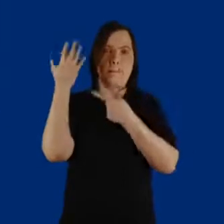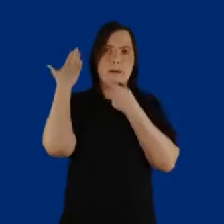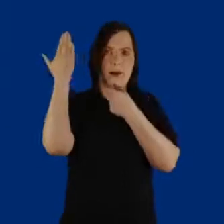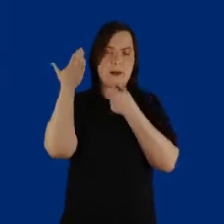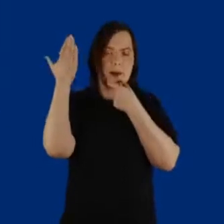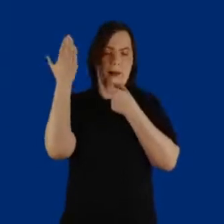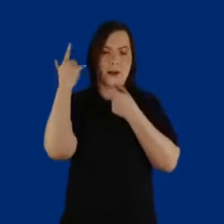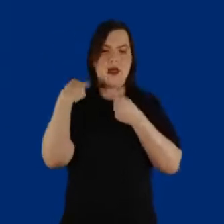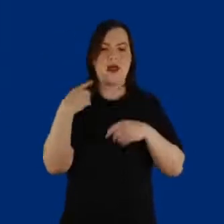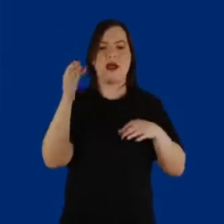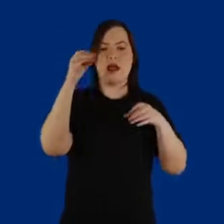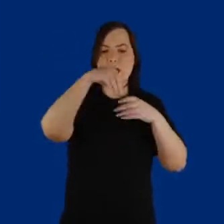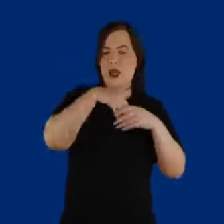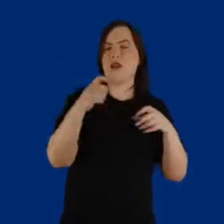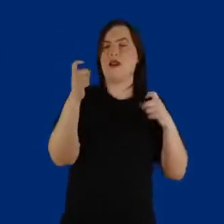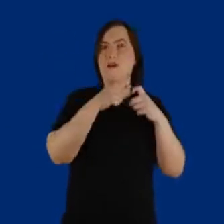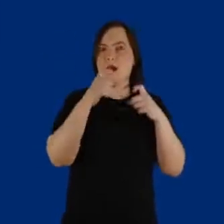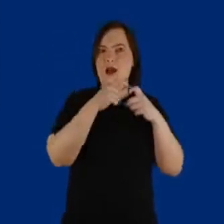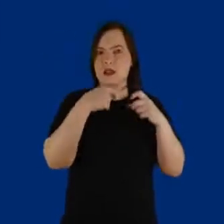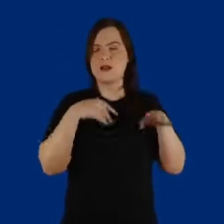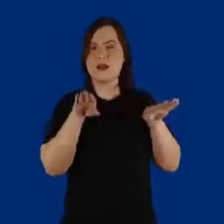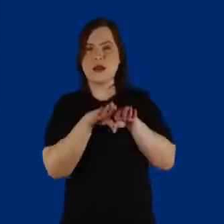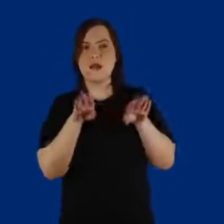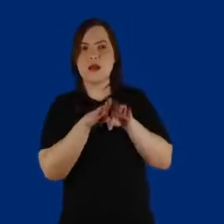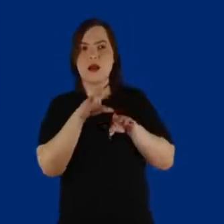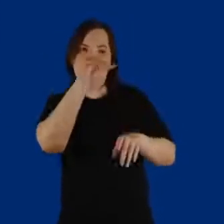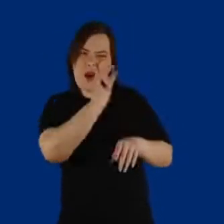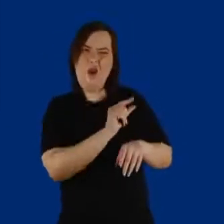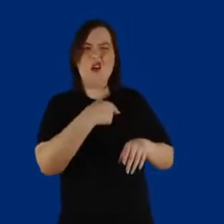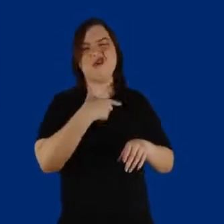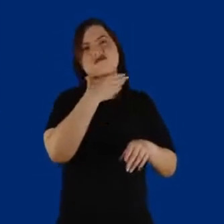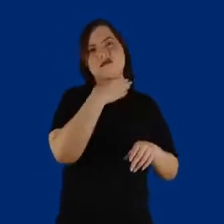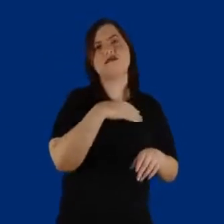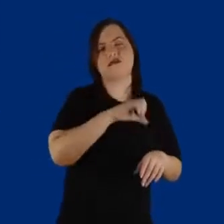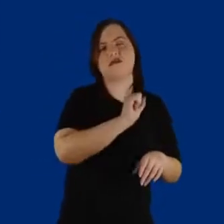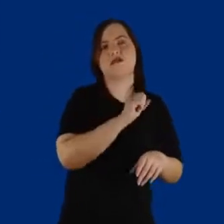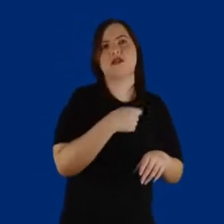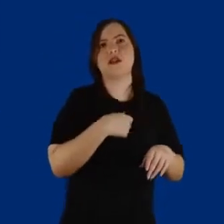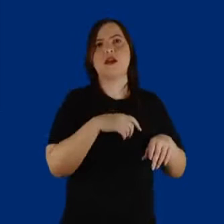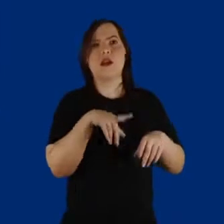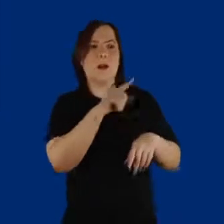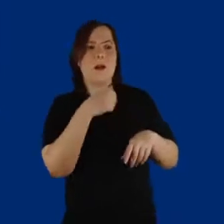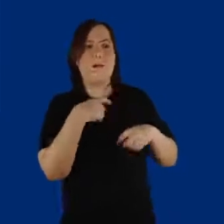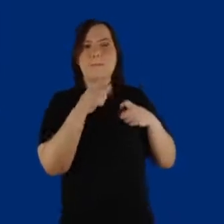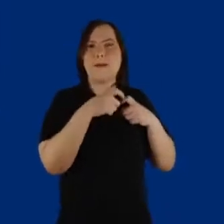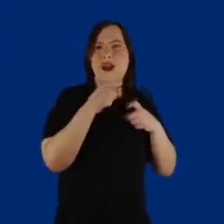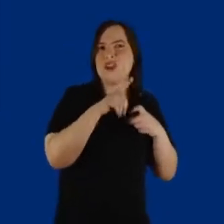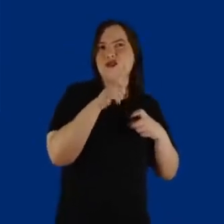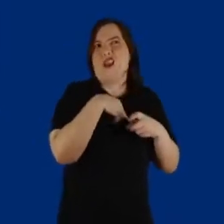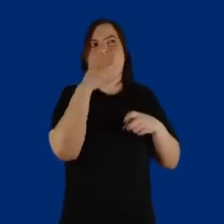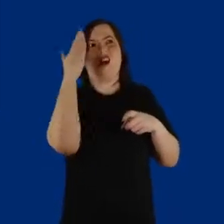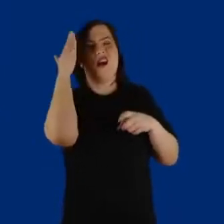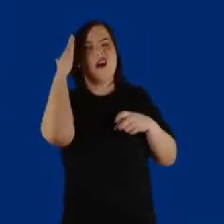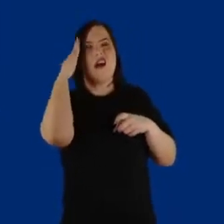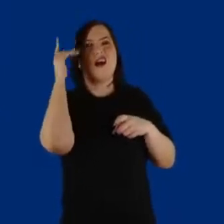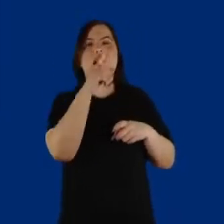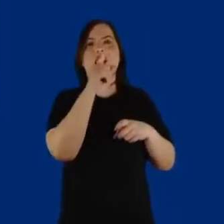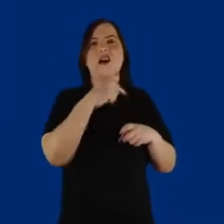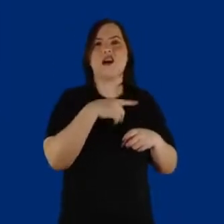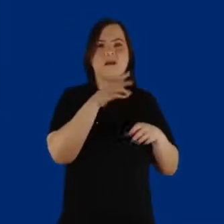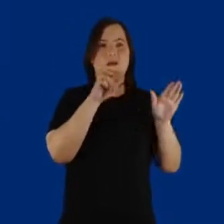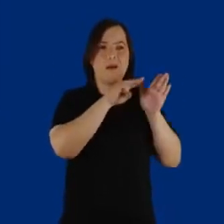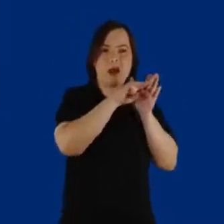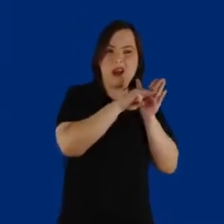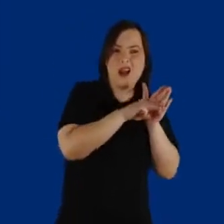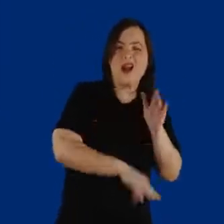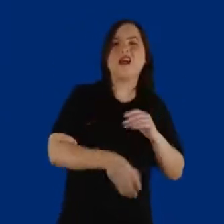medicina, né, que acaba que a medicina é pouco freiriana. Né, os médicos ainda não entenderam que o método Paulo